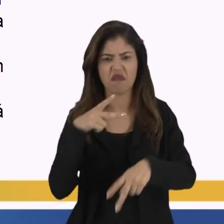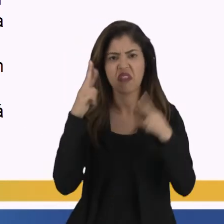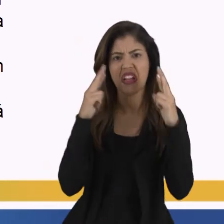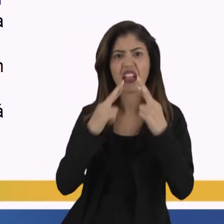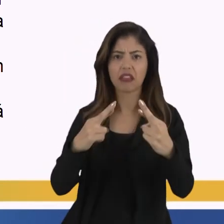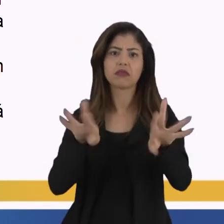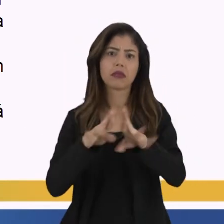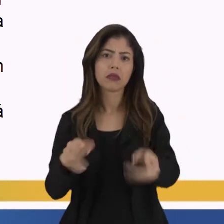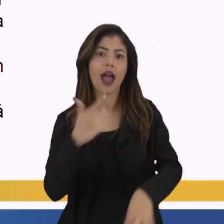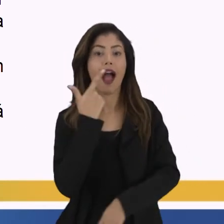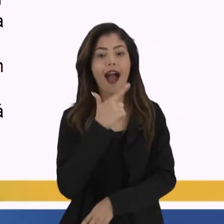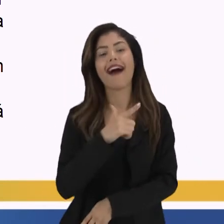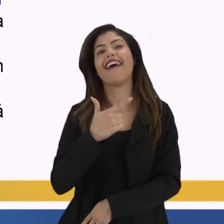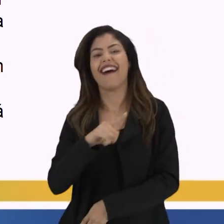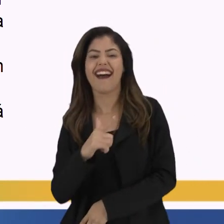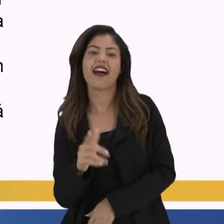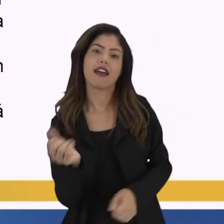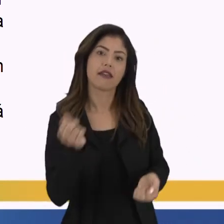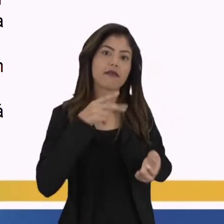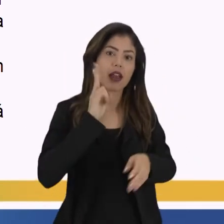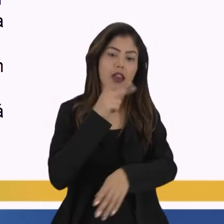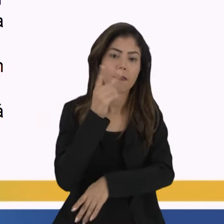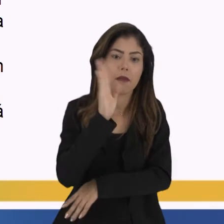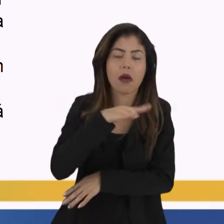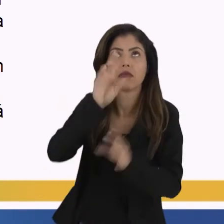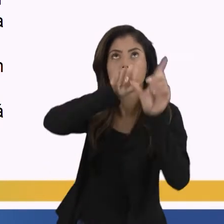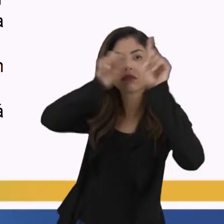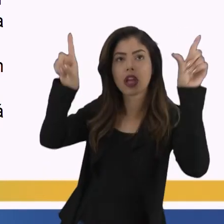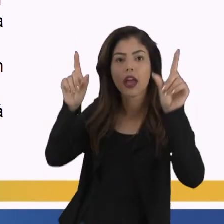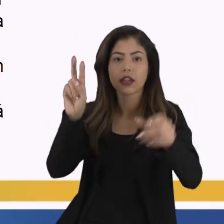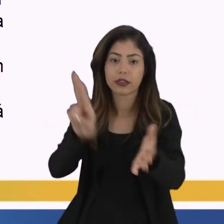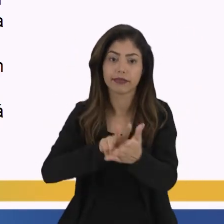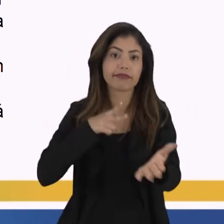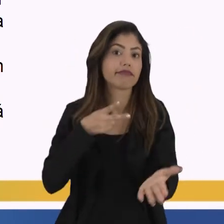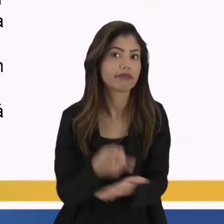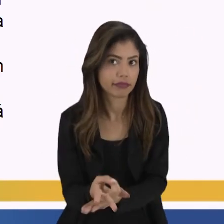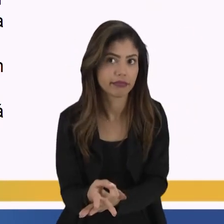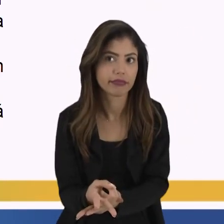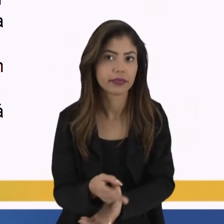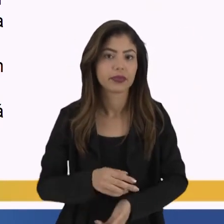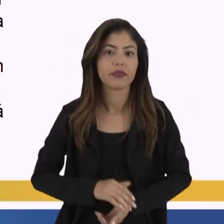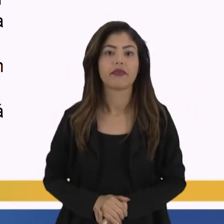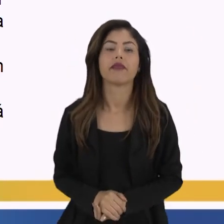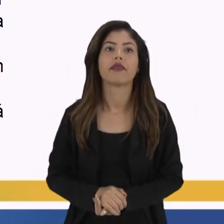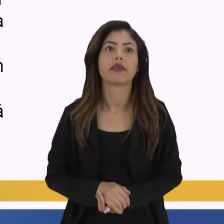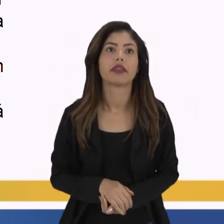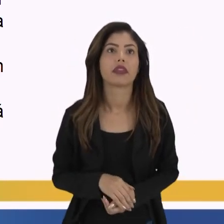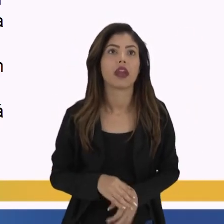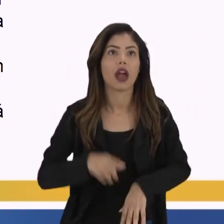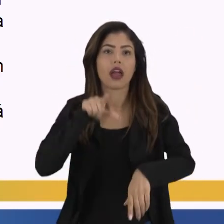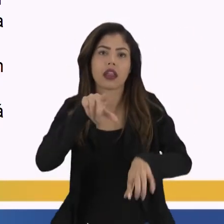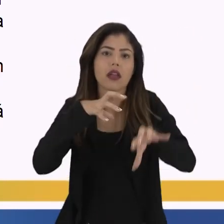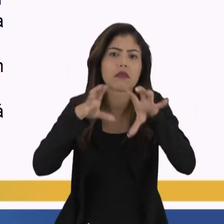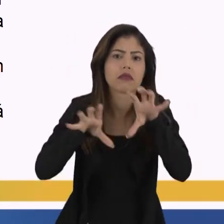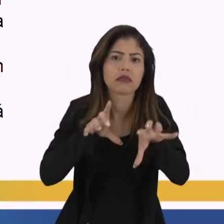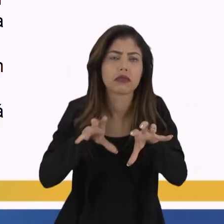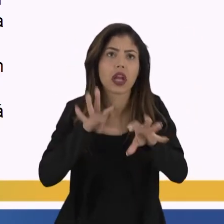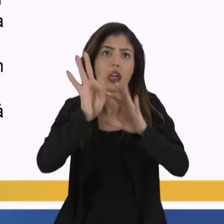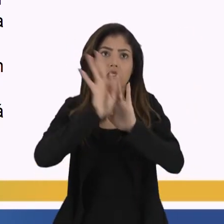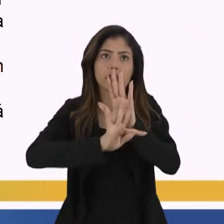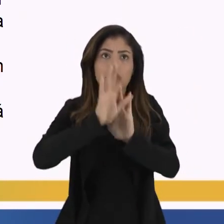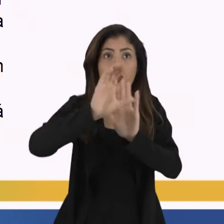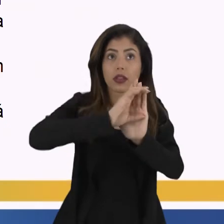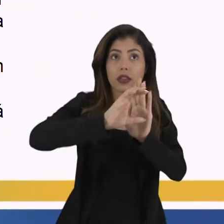urram, gargalham, ameaçam o céu, escorregam e caem. Este trecho integra o capítulo, se